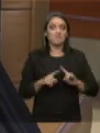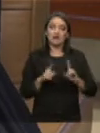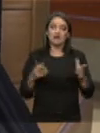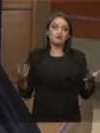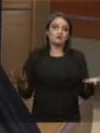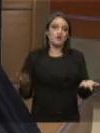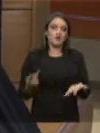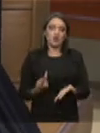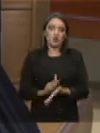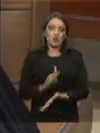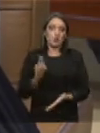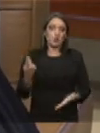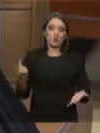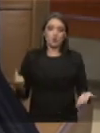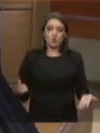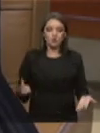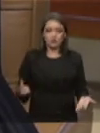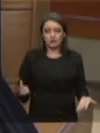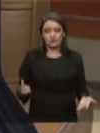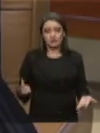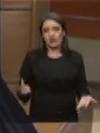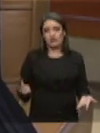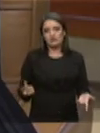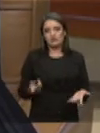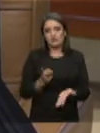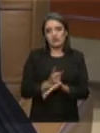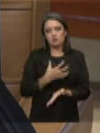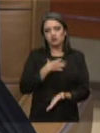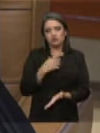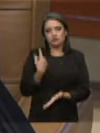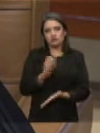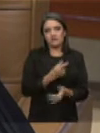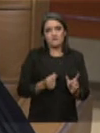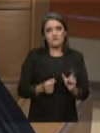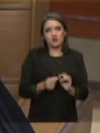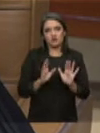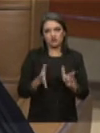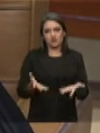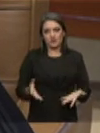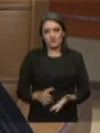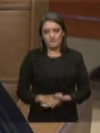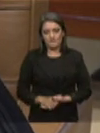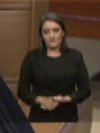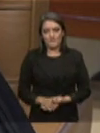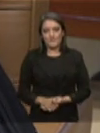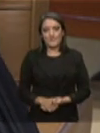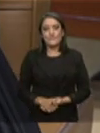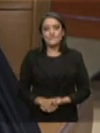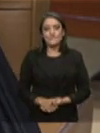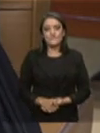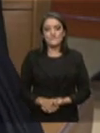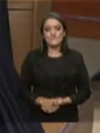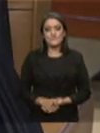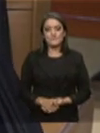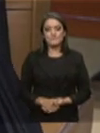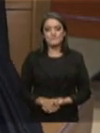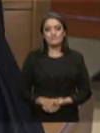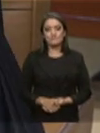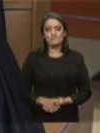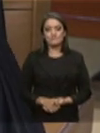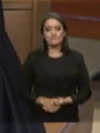modelo que nós adotamos e, portanto, que não se pode projetar no